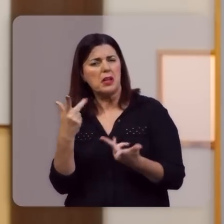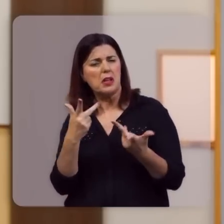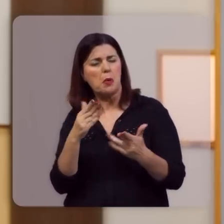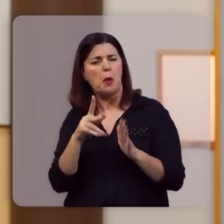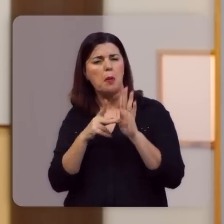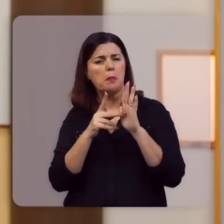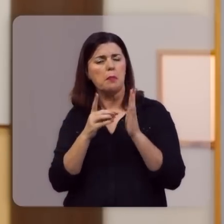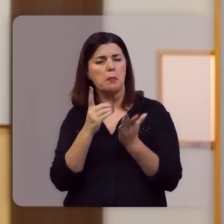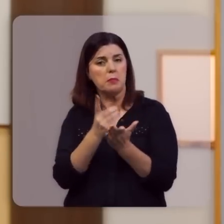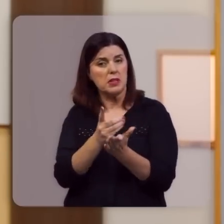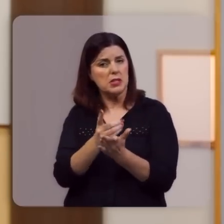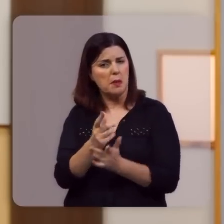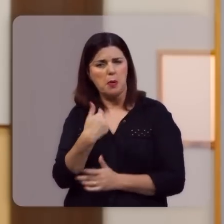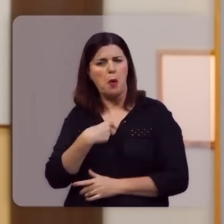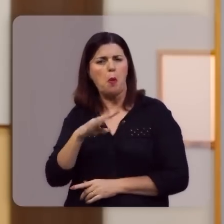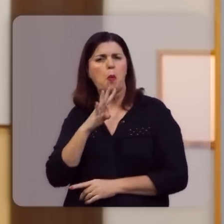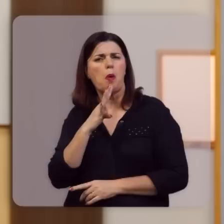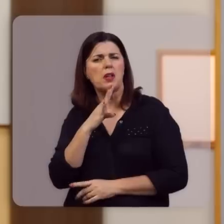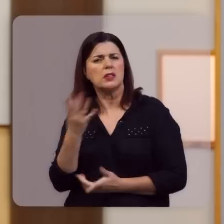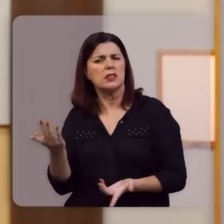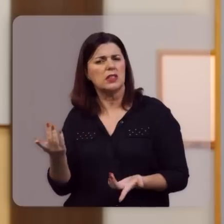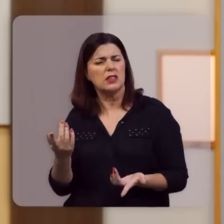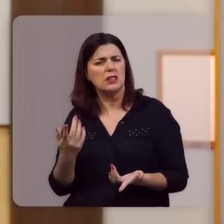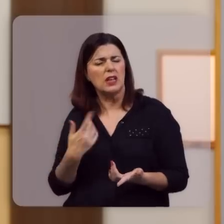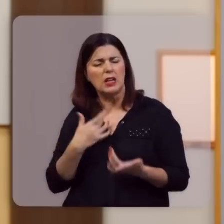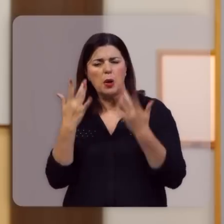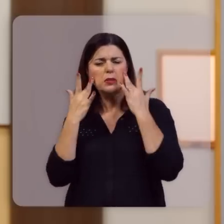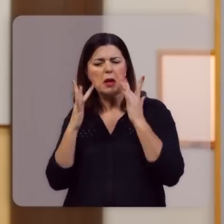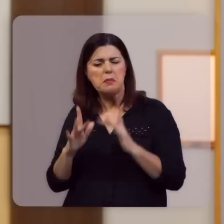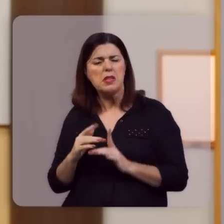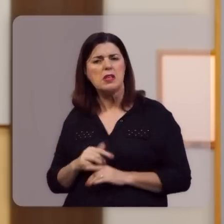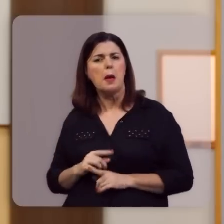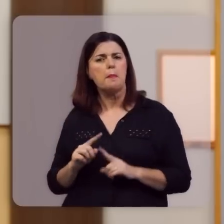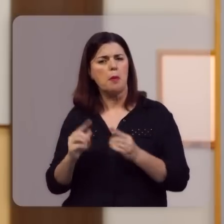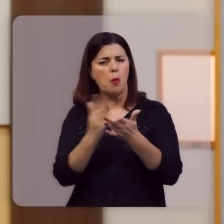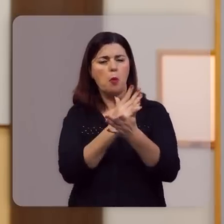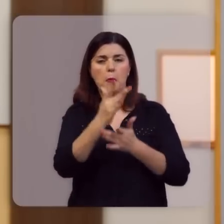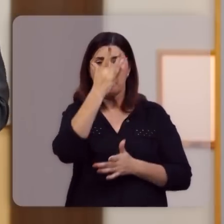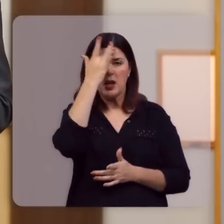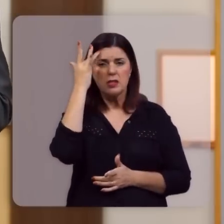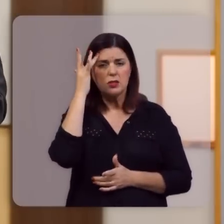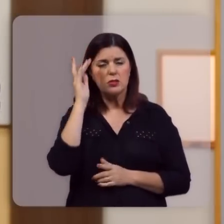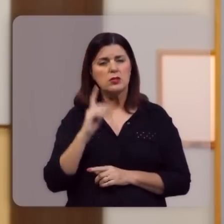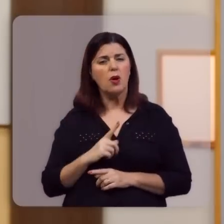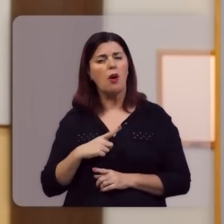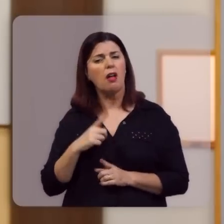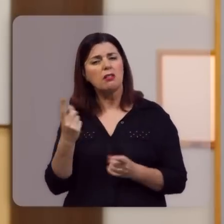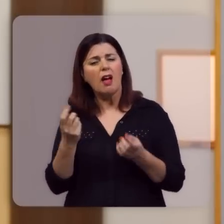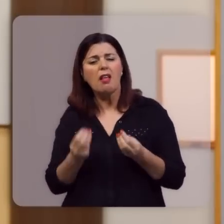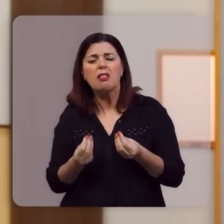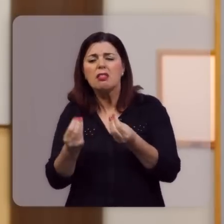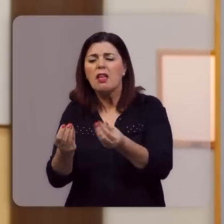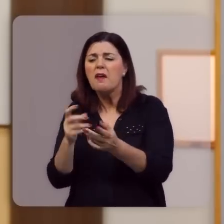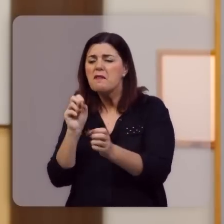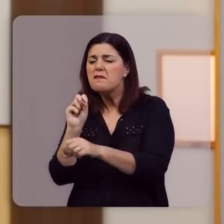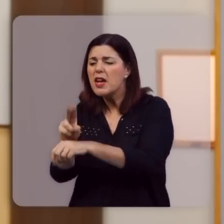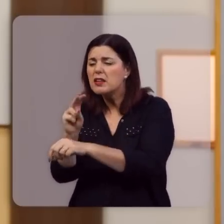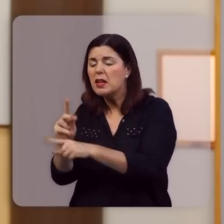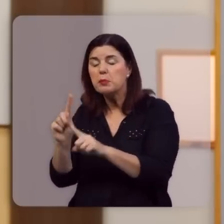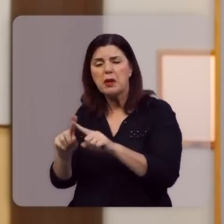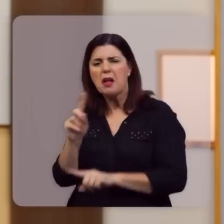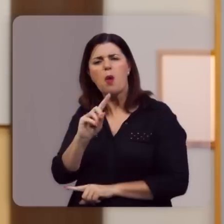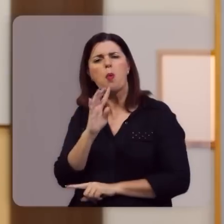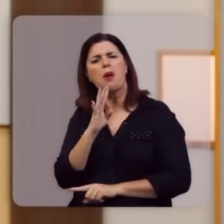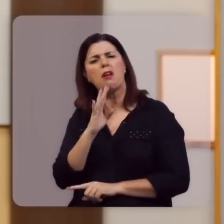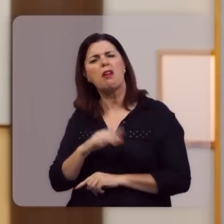aquele discípulo do profeta, ele não conhecia a calocíntida, ele não sabia que era venenosa. Tem muita gente que às vezes está dando veneno para o povo porque